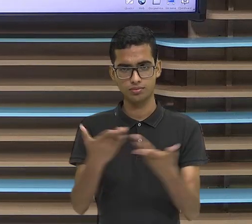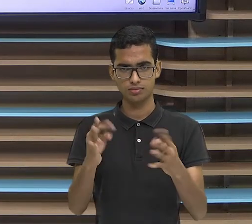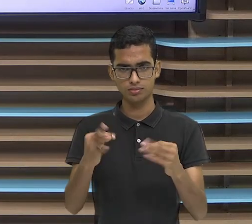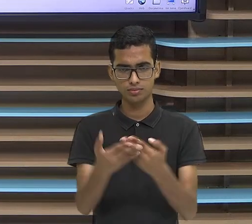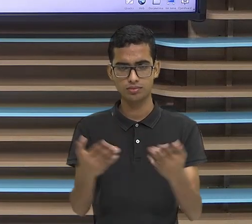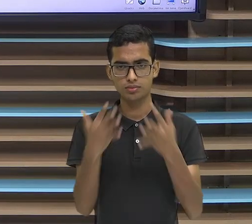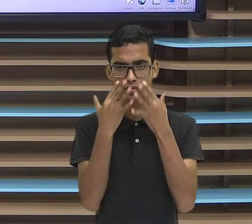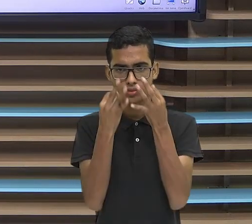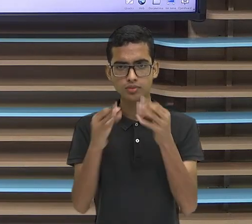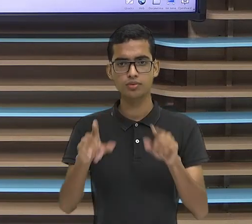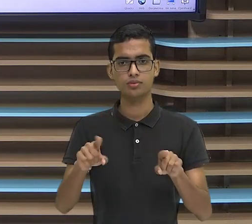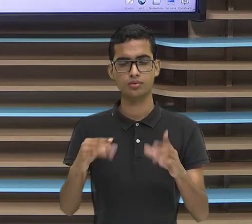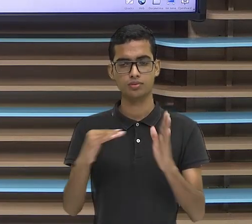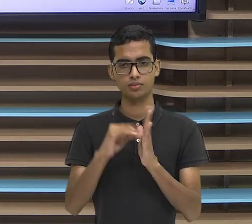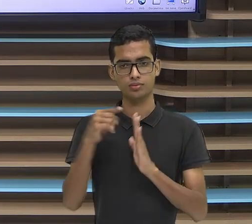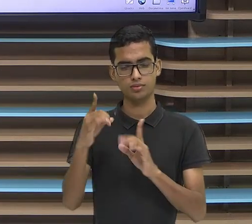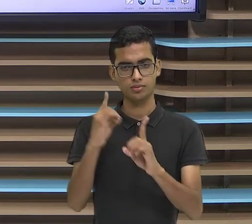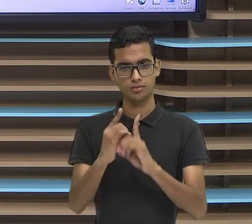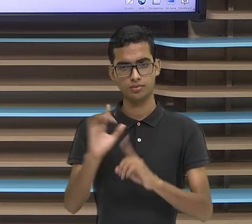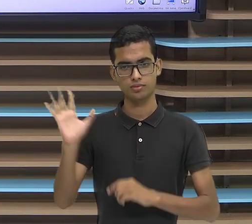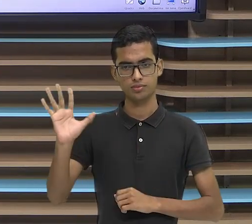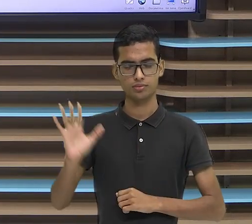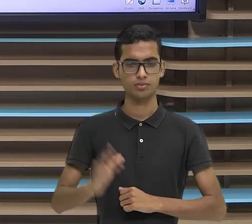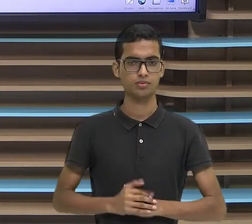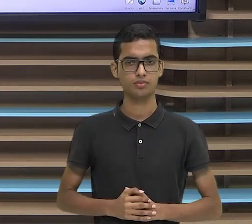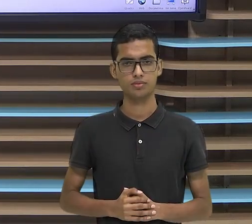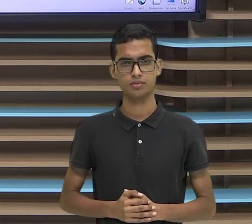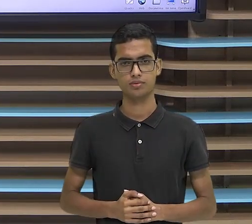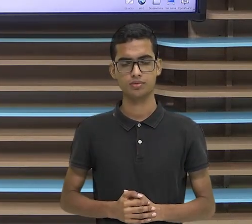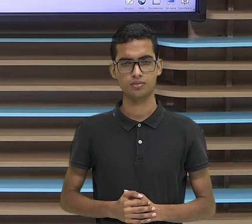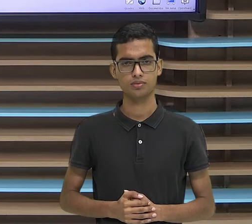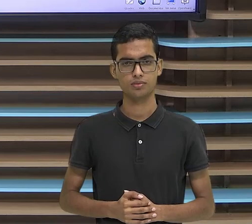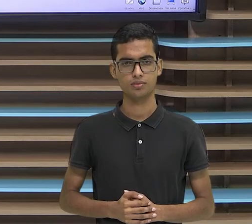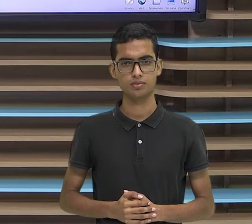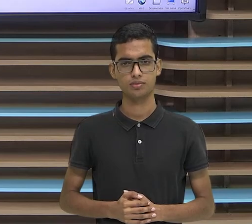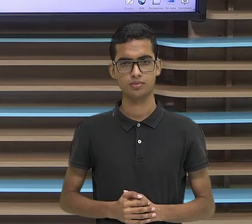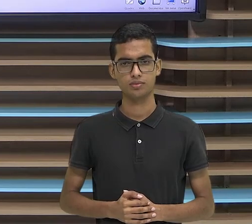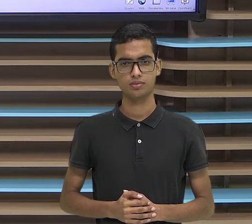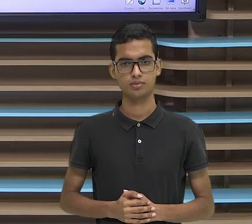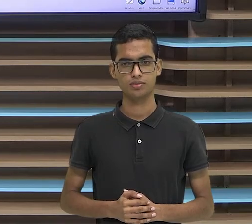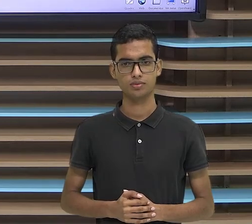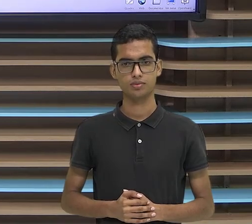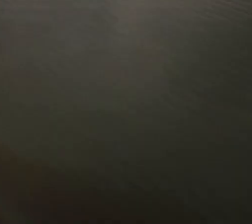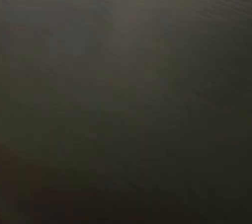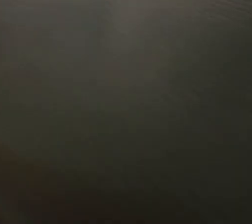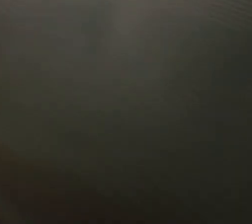obrigado aqui a participação de todos e atenção. E a gente se encontra em breve. Valeu, pessoal!